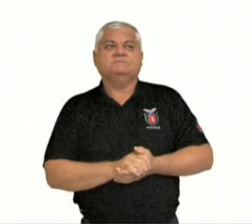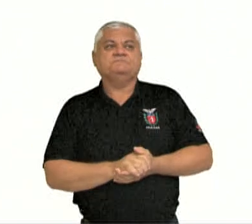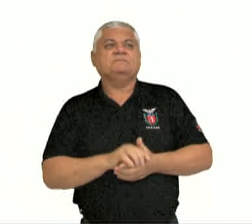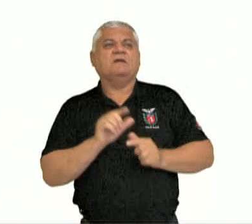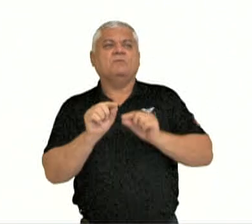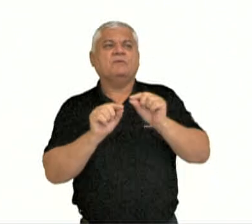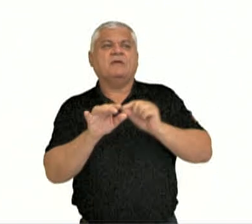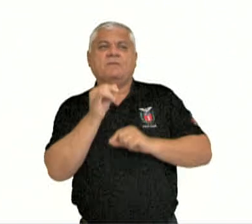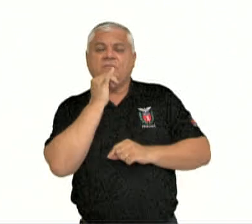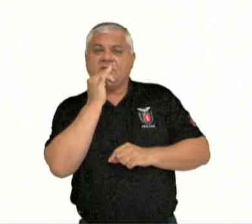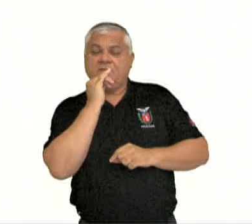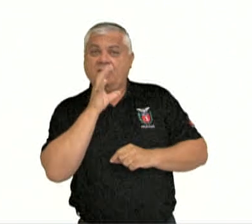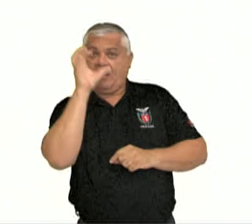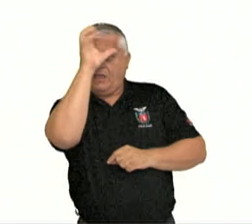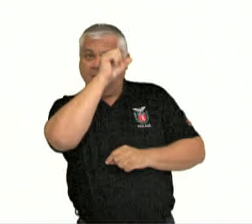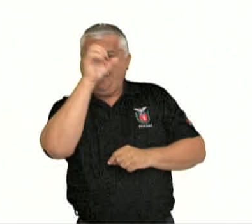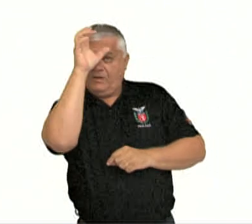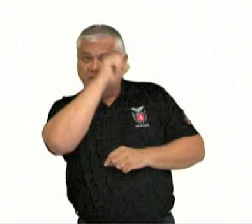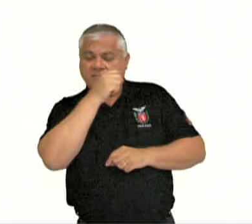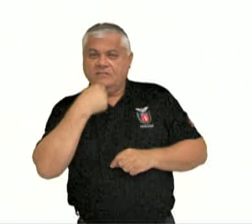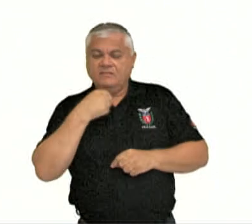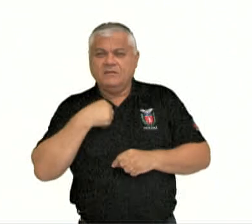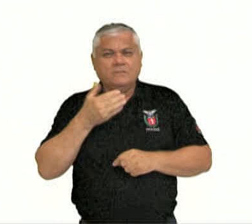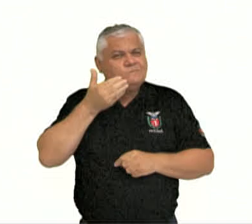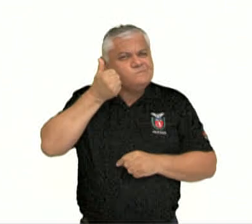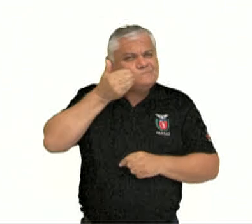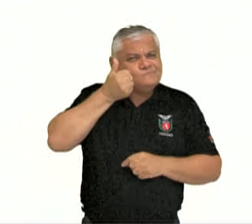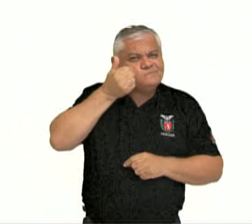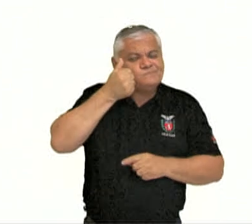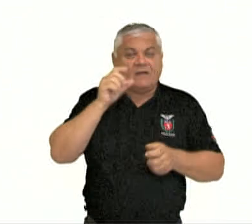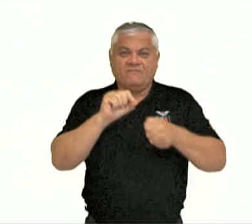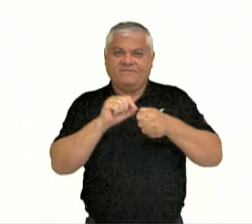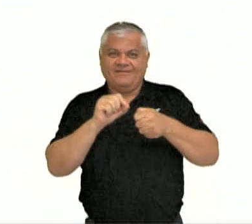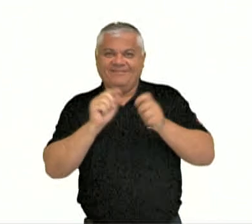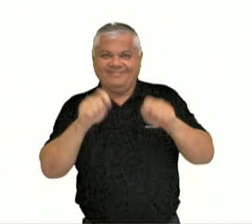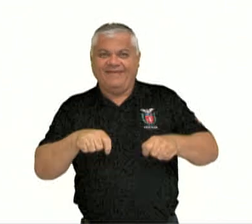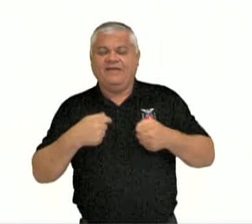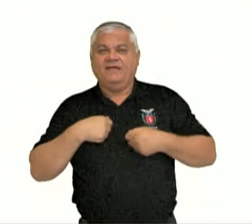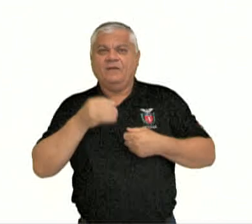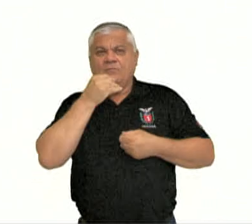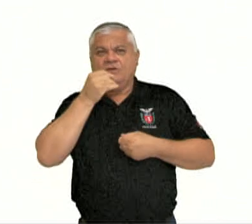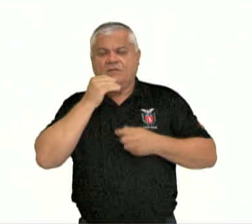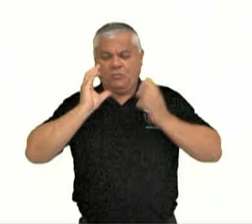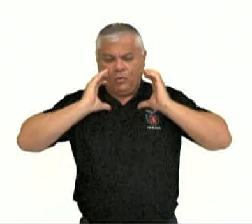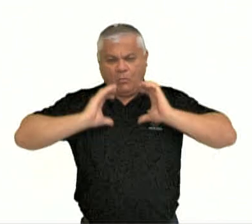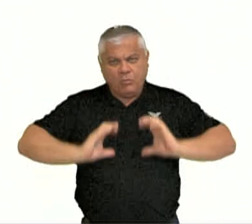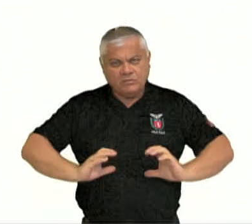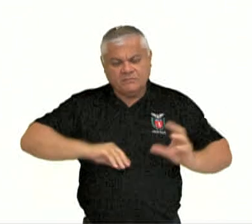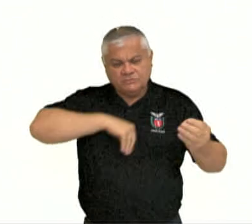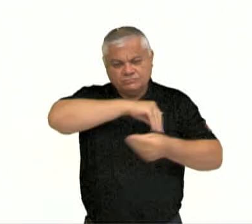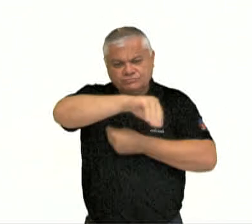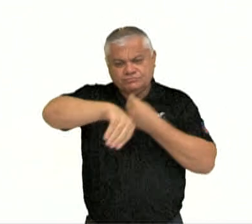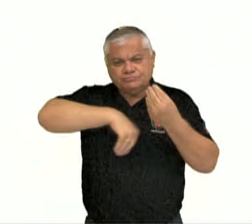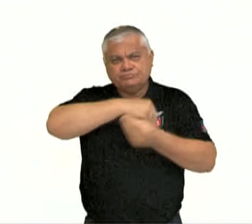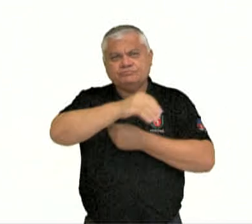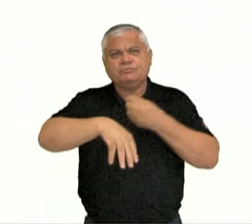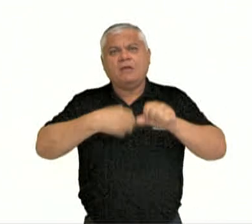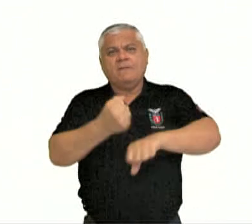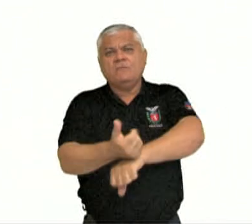doing, aprender fazendo. Trata-se do envolvimento comportamental e emocional